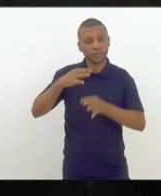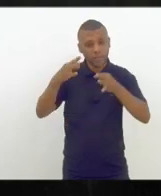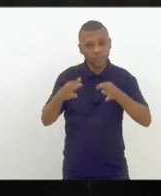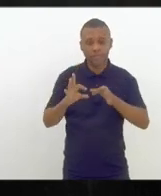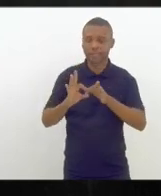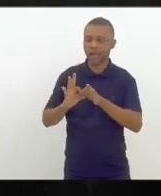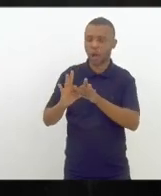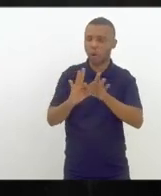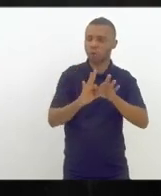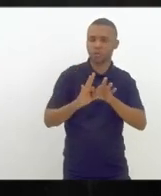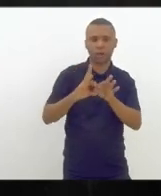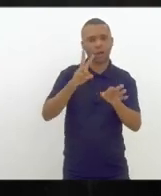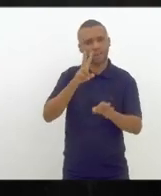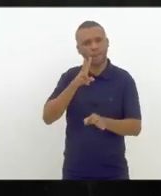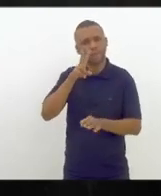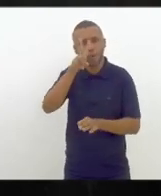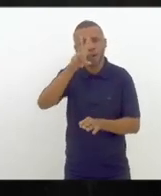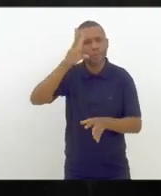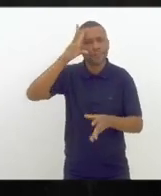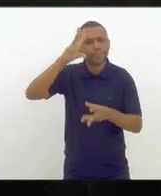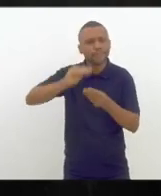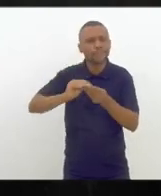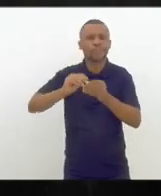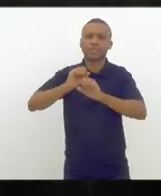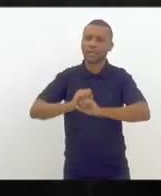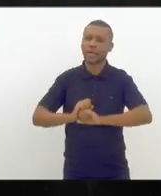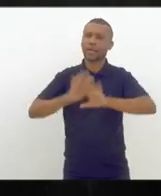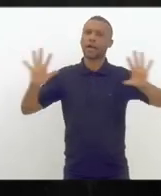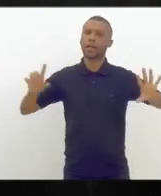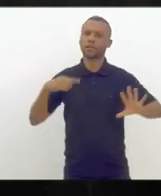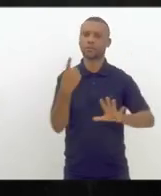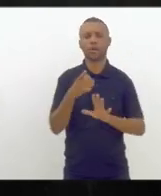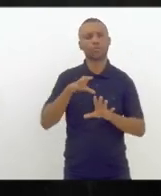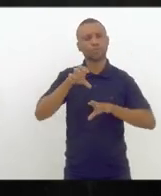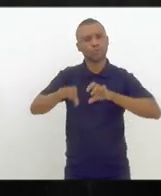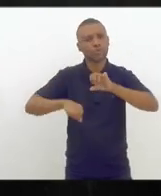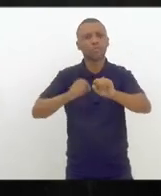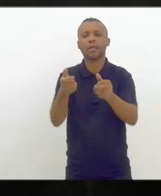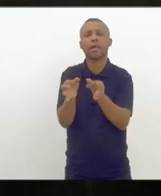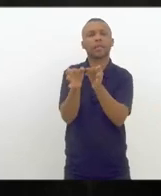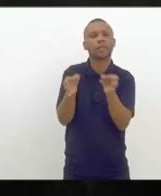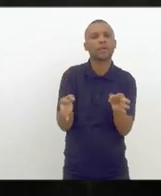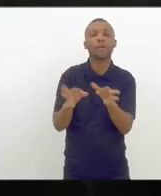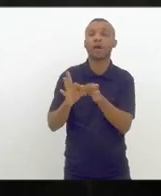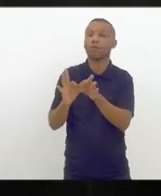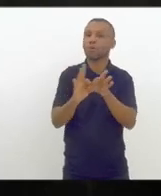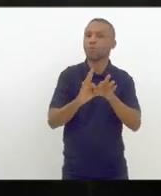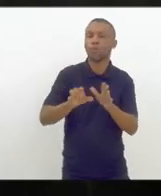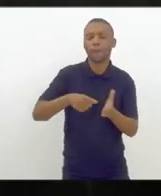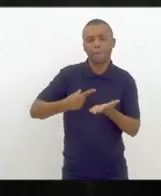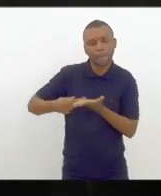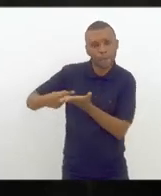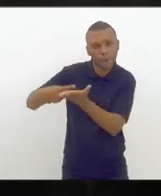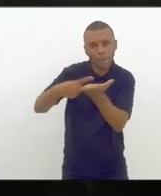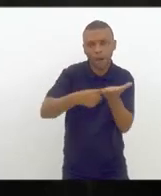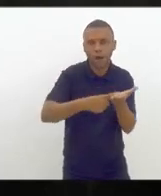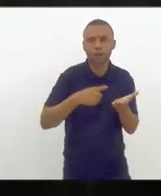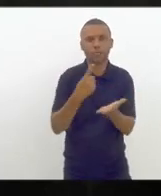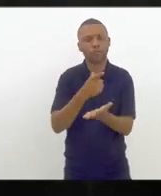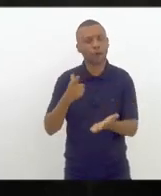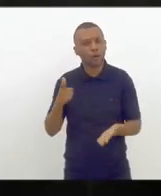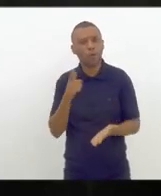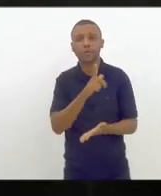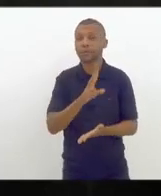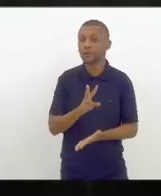forças, através do entendimento que nós buscamos, que será simplesmente através da união de forças, que a gente irá conseguir